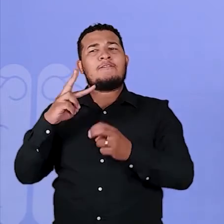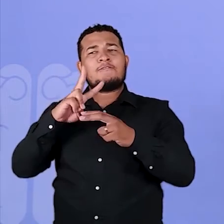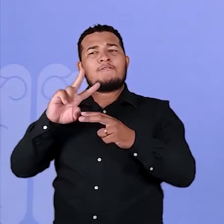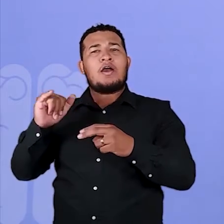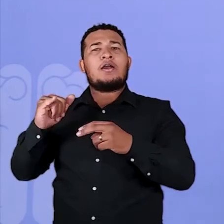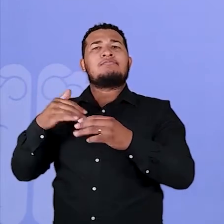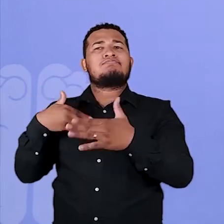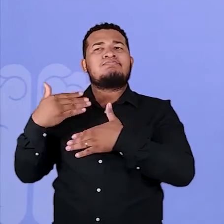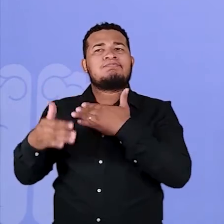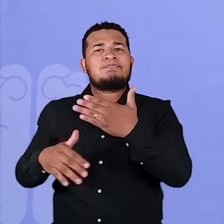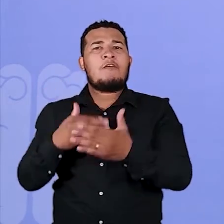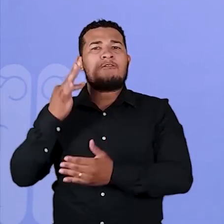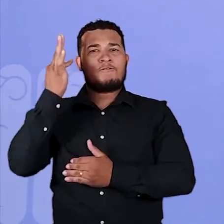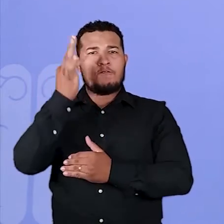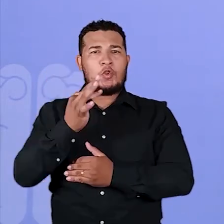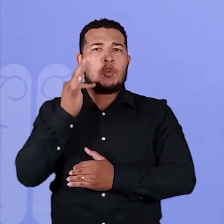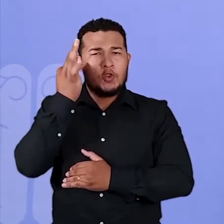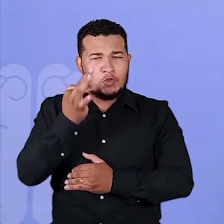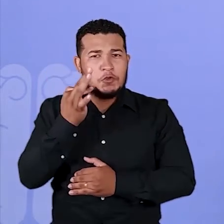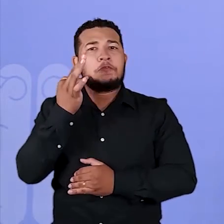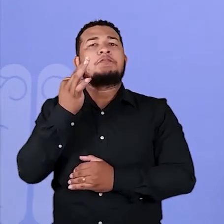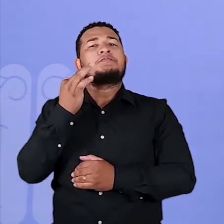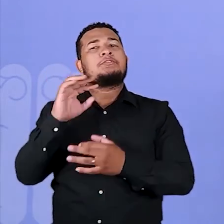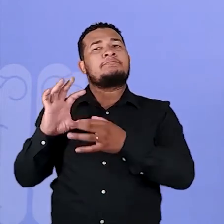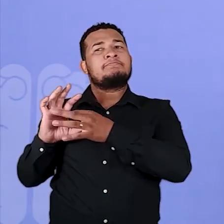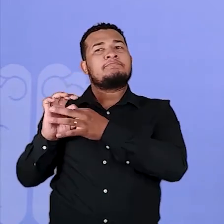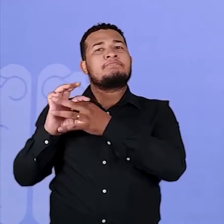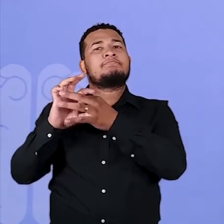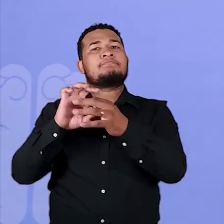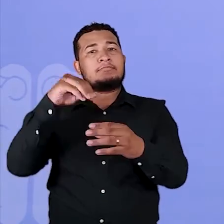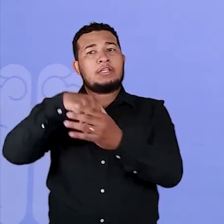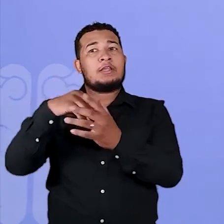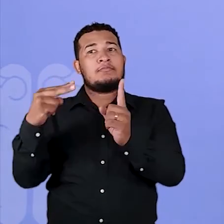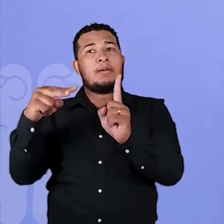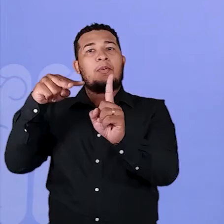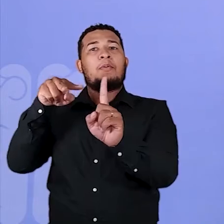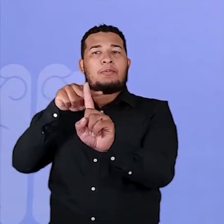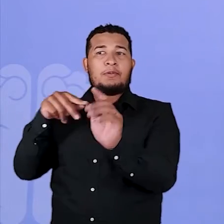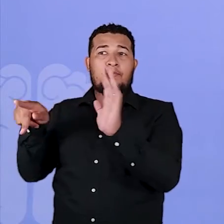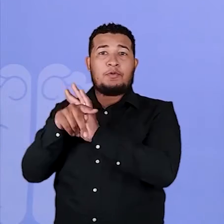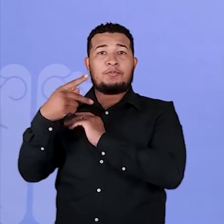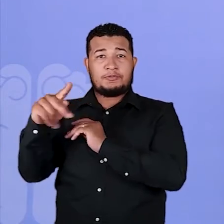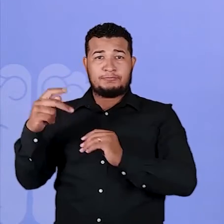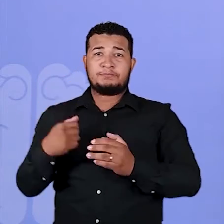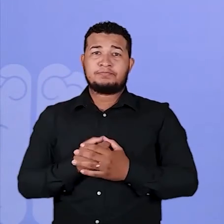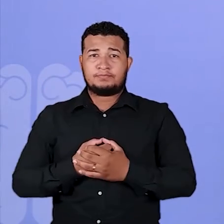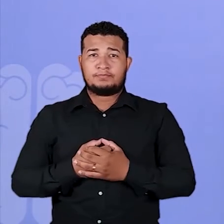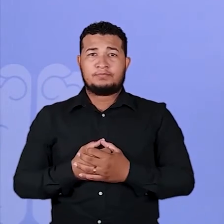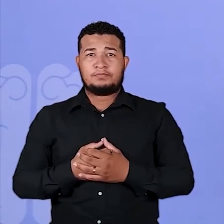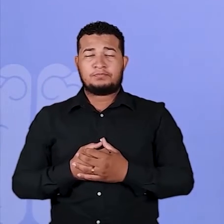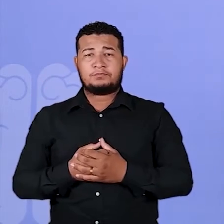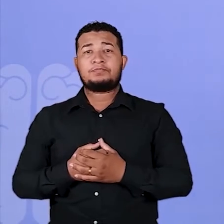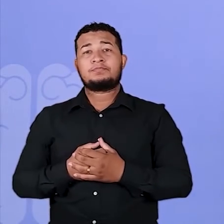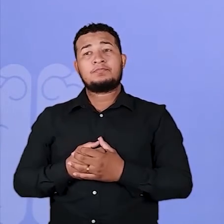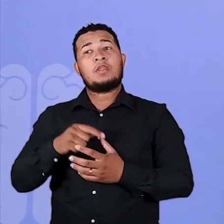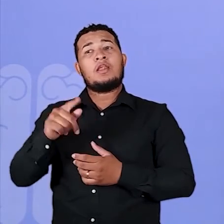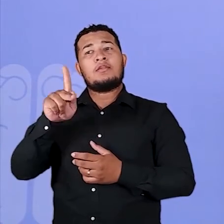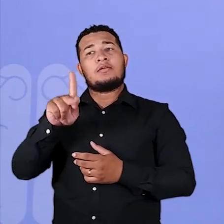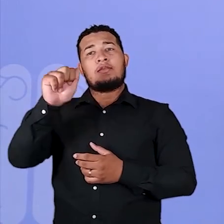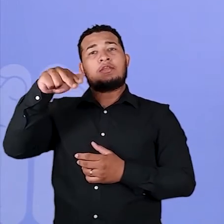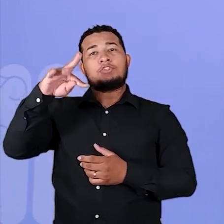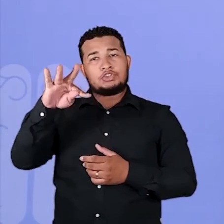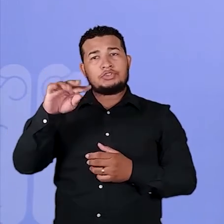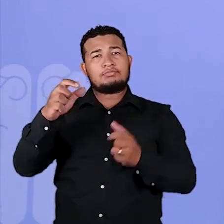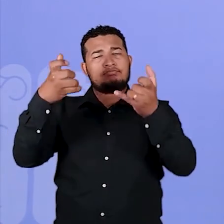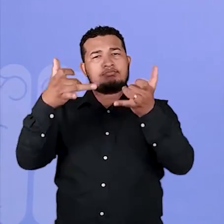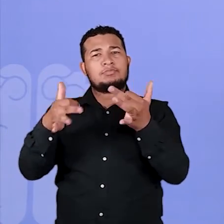toda a filosofia ética dele em torno dessa noção de deontologia. Para Kant, a ética deve